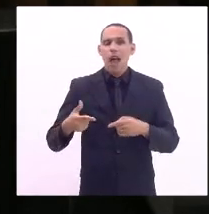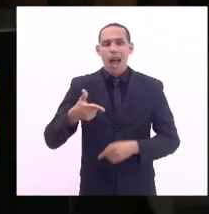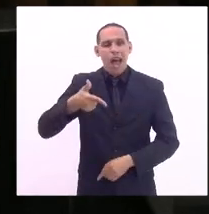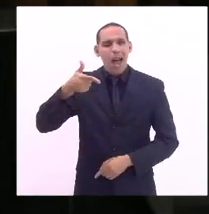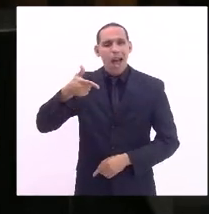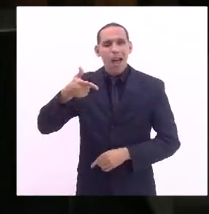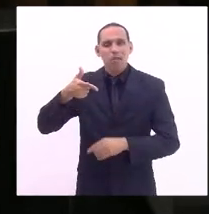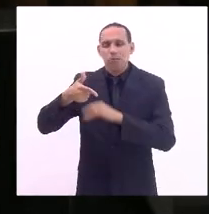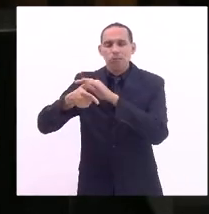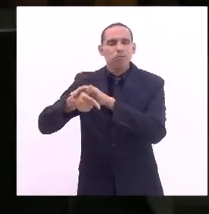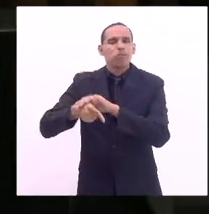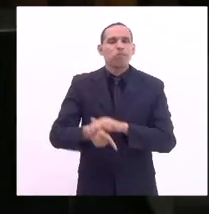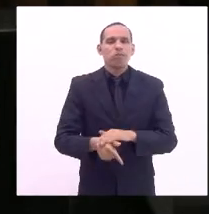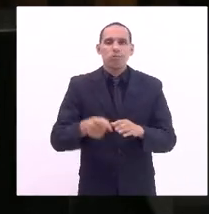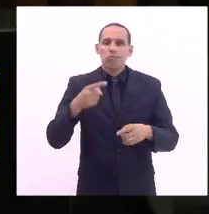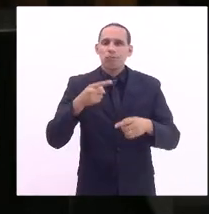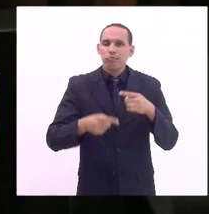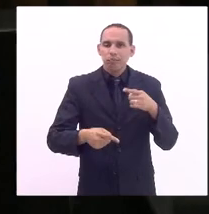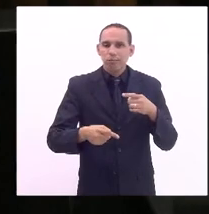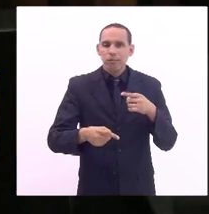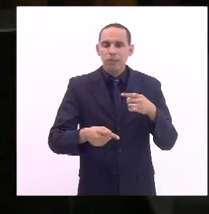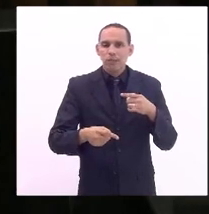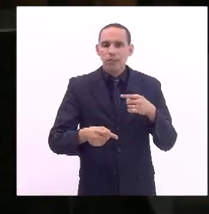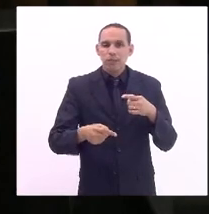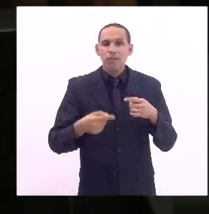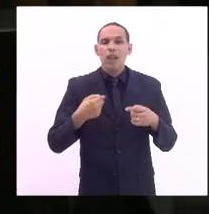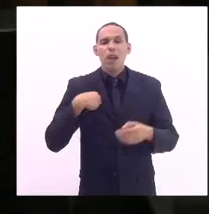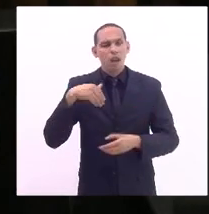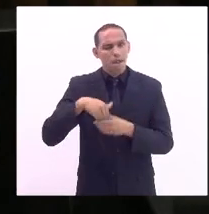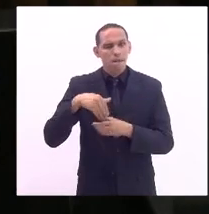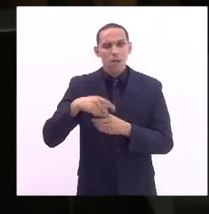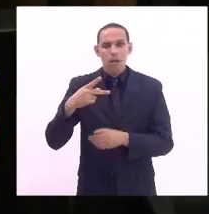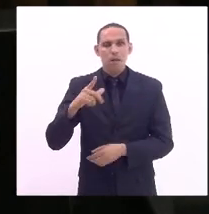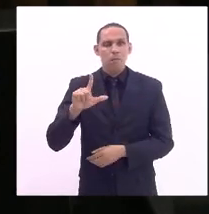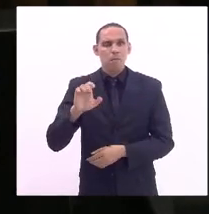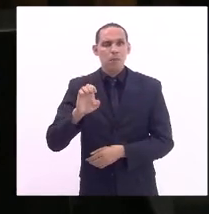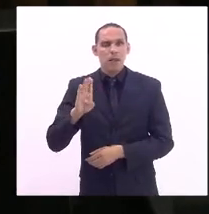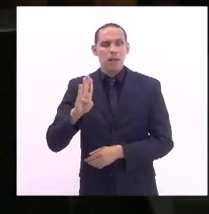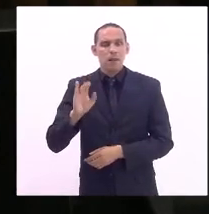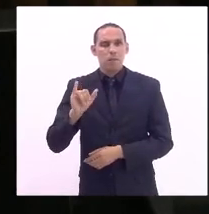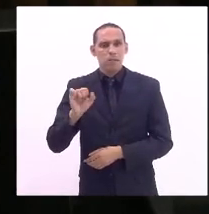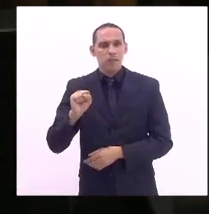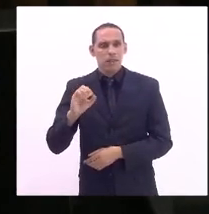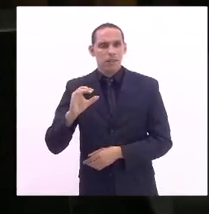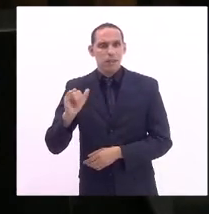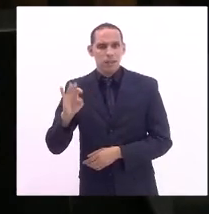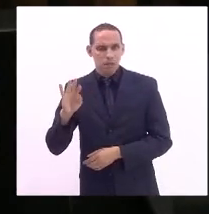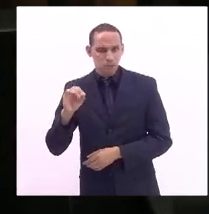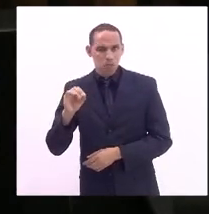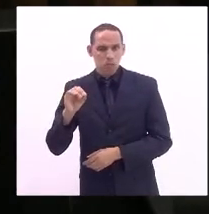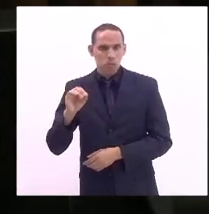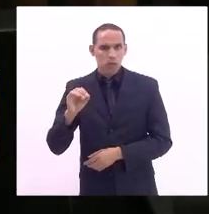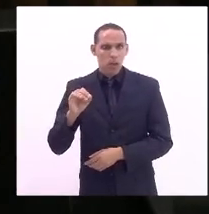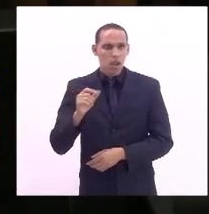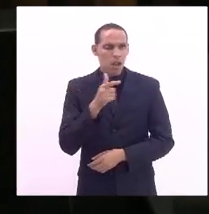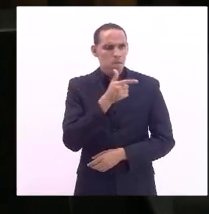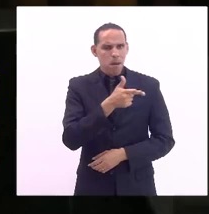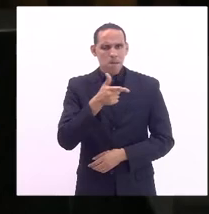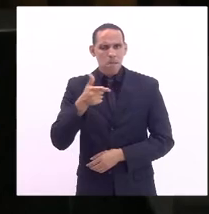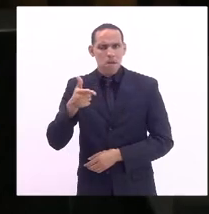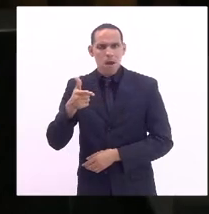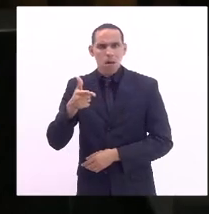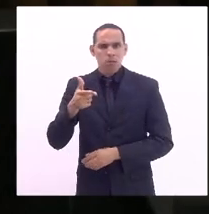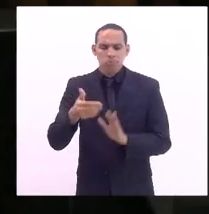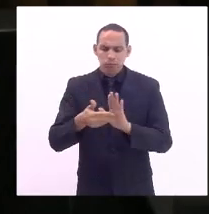desarmamento. Votei no plebiscito pelo desarmamento.